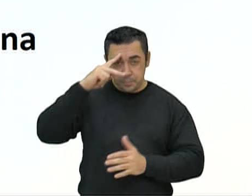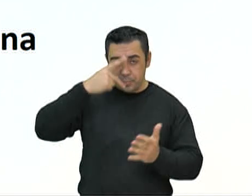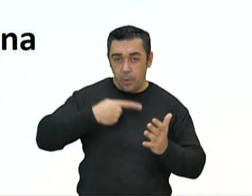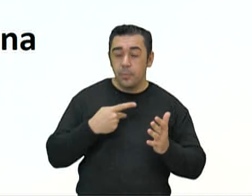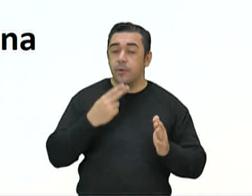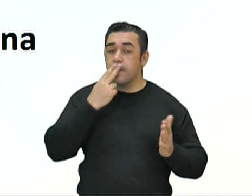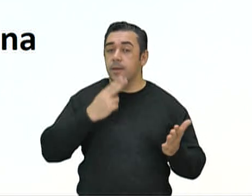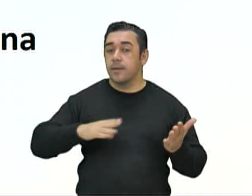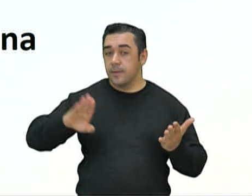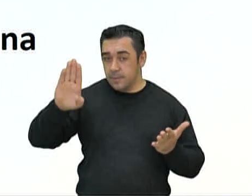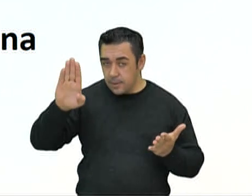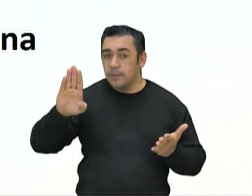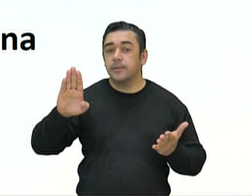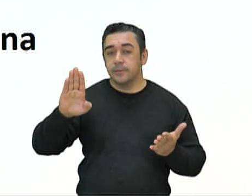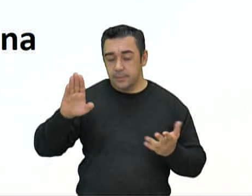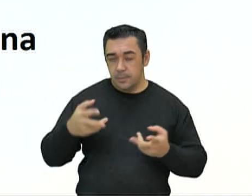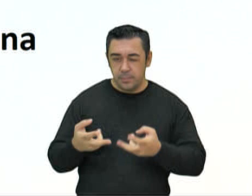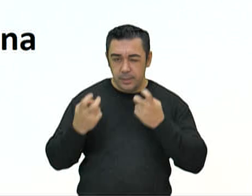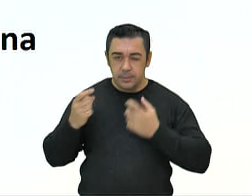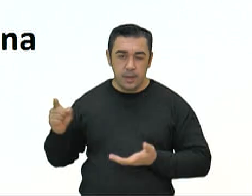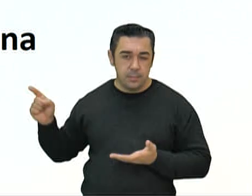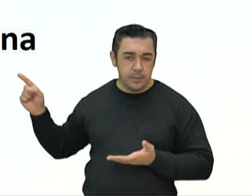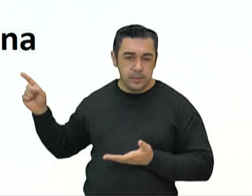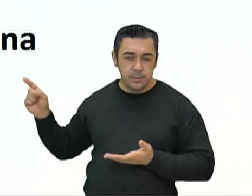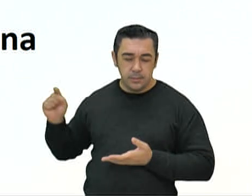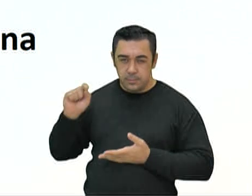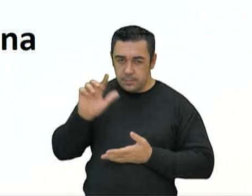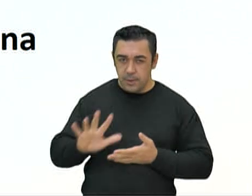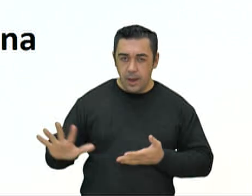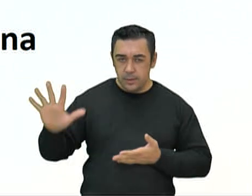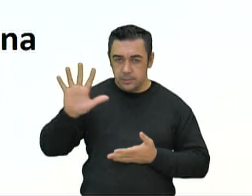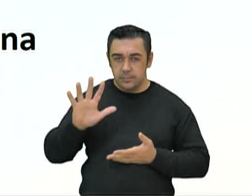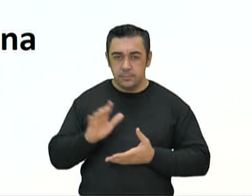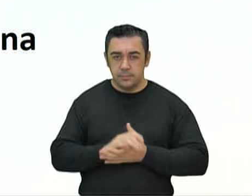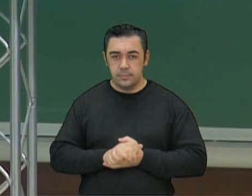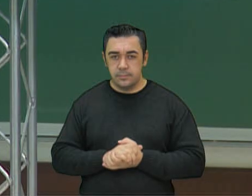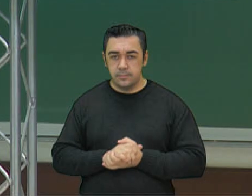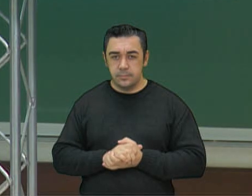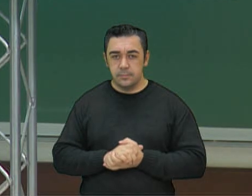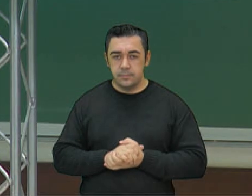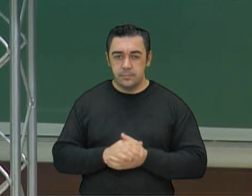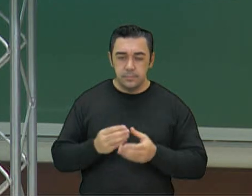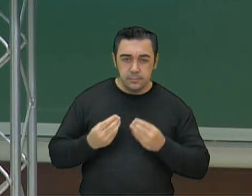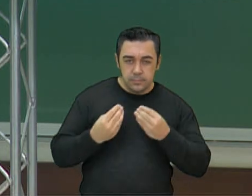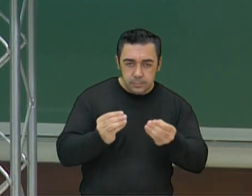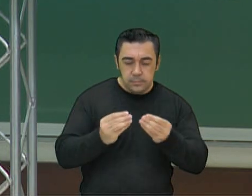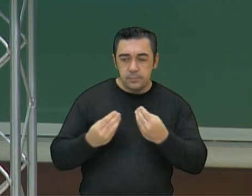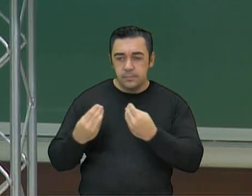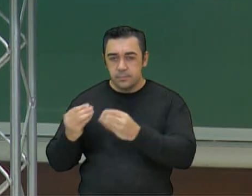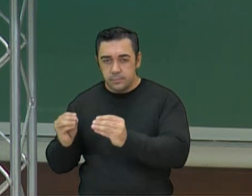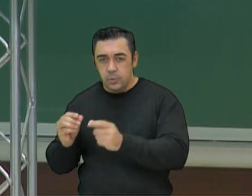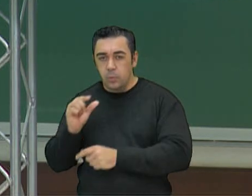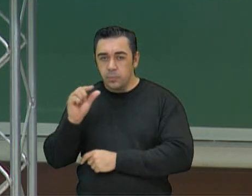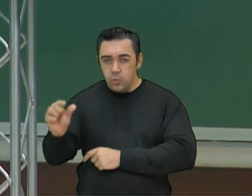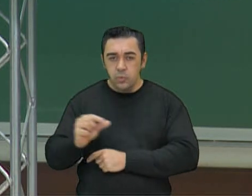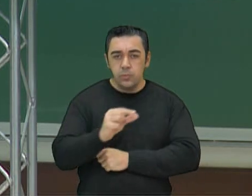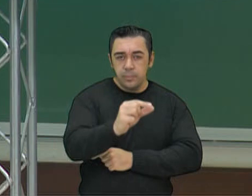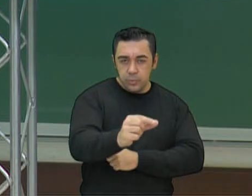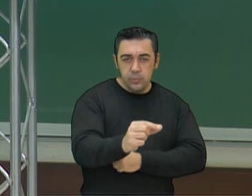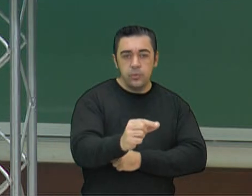Hitler. Então, uma parte para o Mussolini, um quarto para o Mussolini, um quarto para o Hideki Tojo do Japão e o Hitler ficando